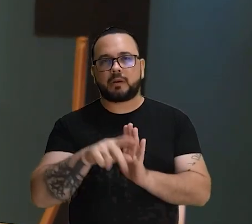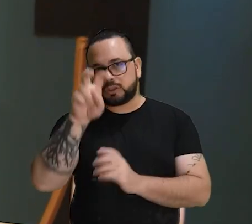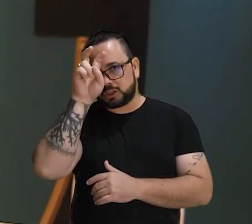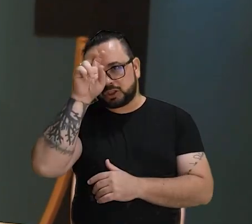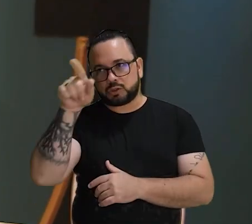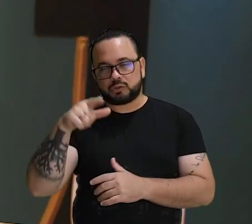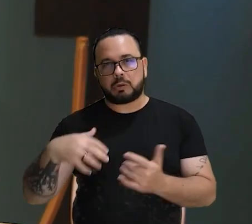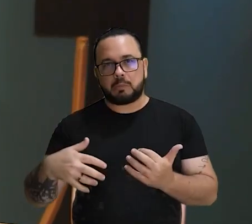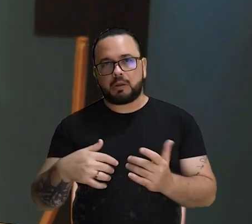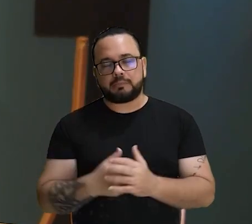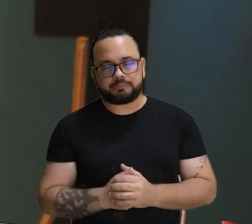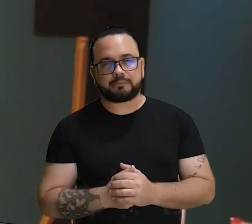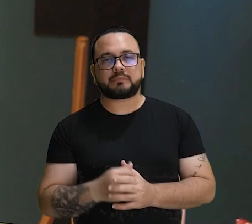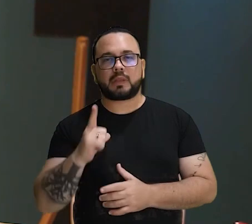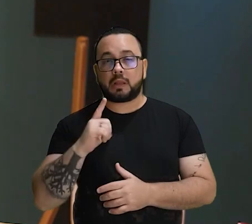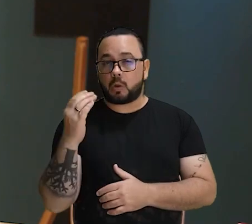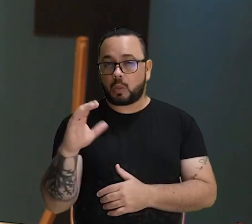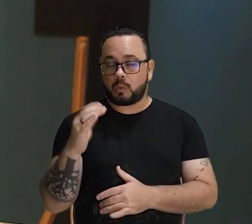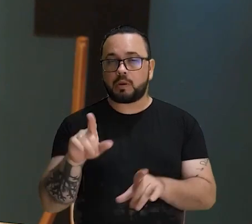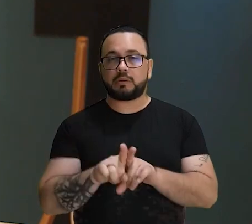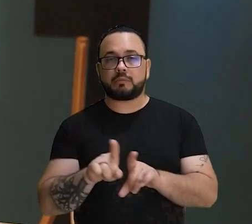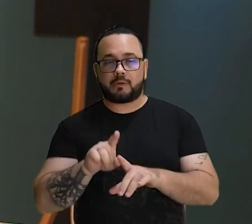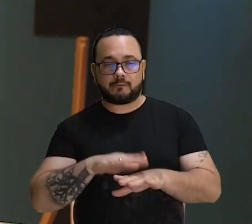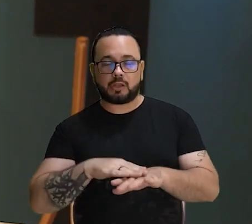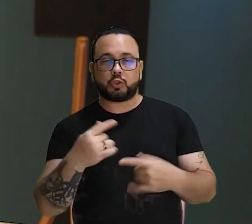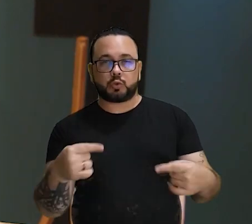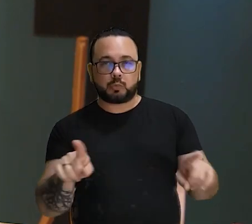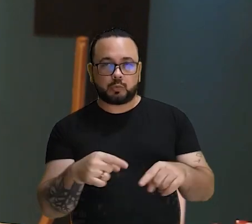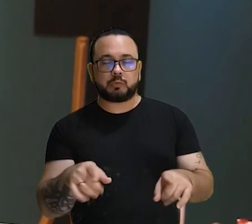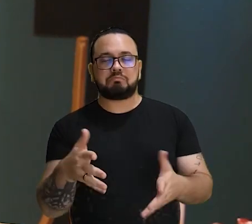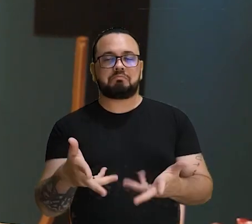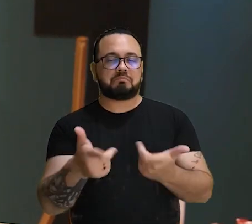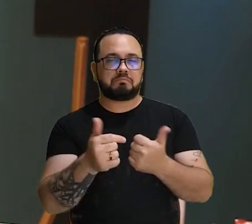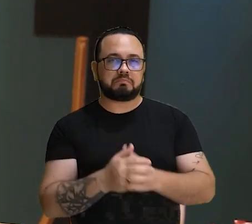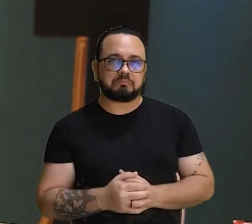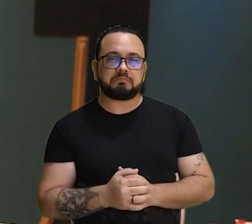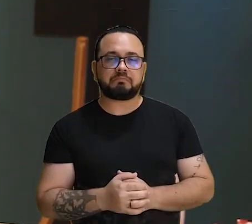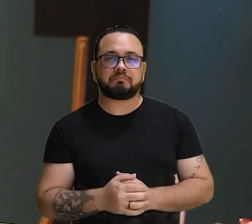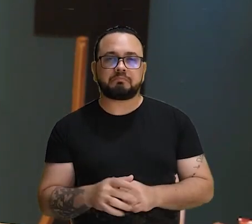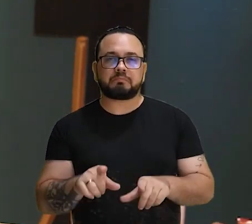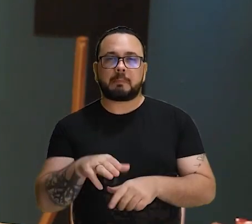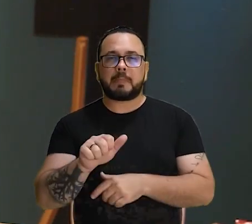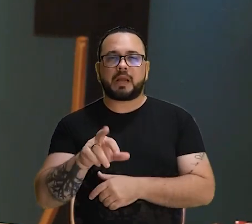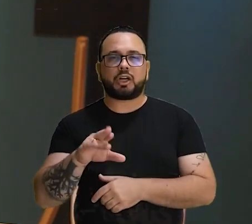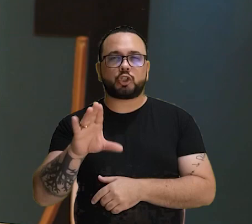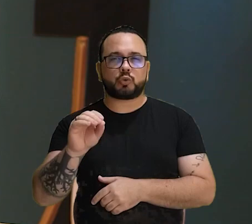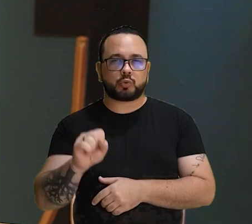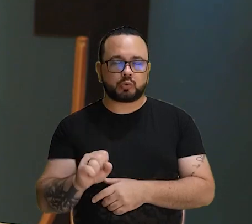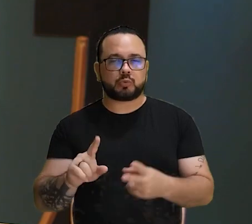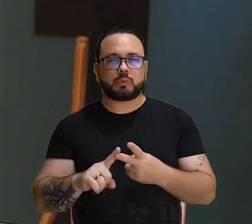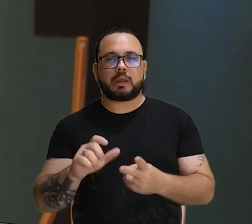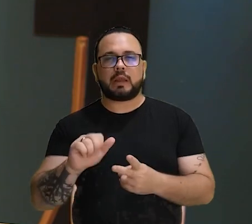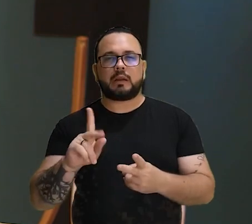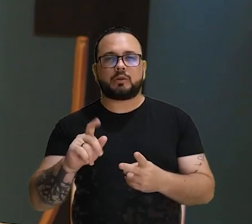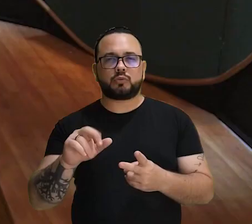egípcia que toca laúde. Tem a colombiana, a percussionista maravilhosa, Johanna Maia. É, Marco Suzano,